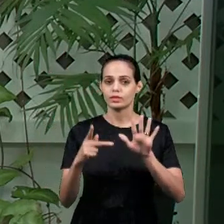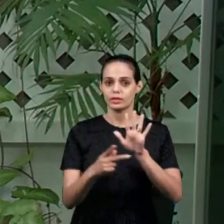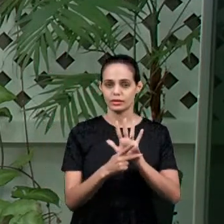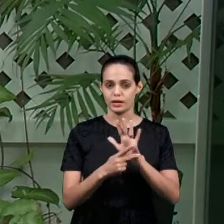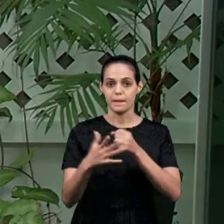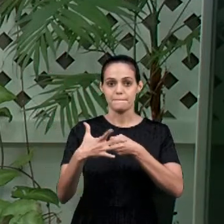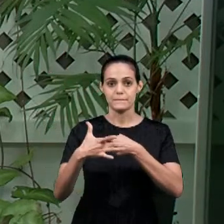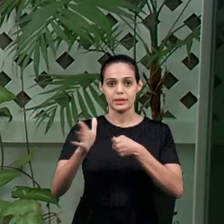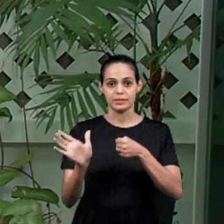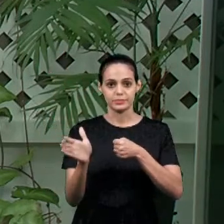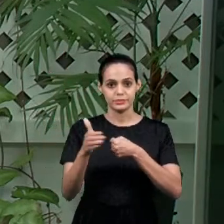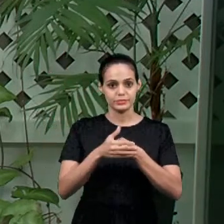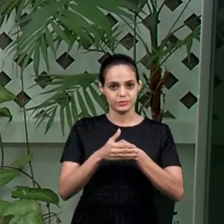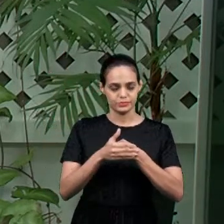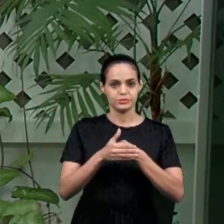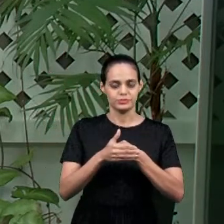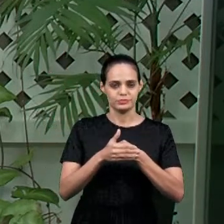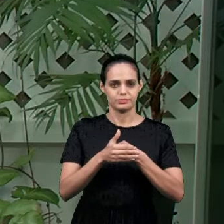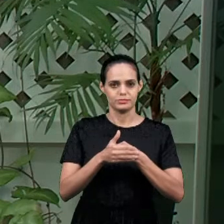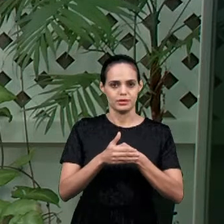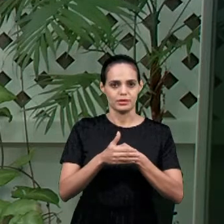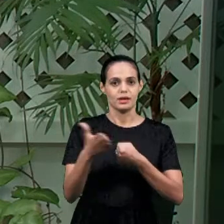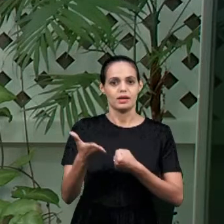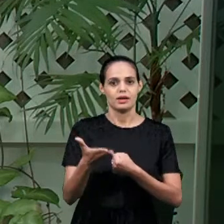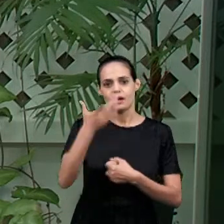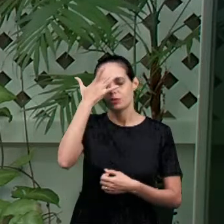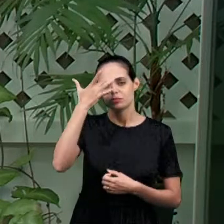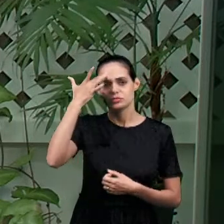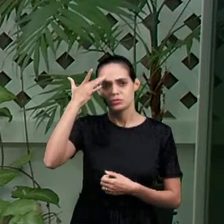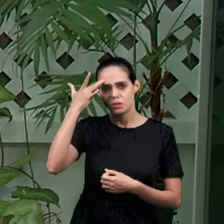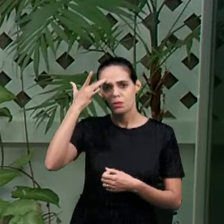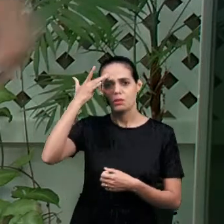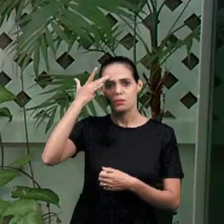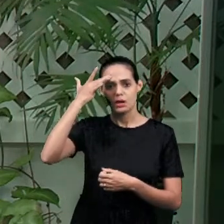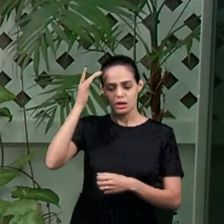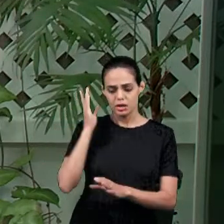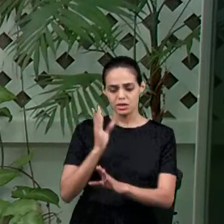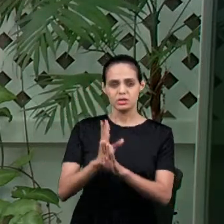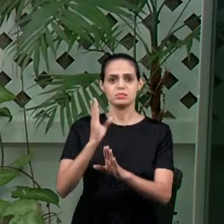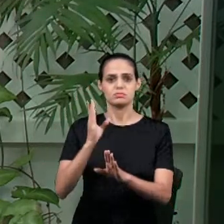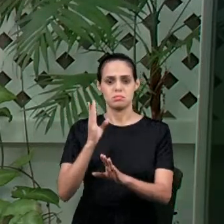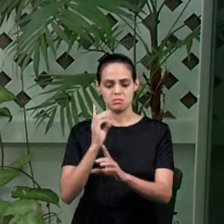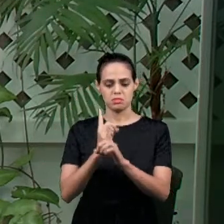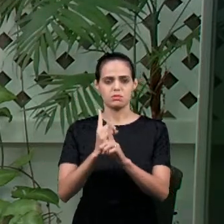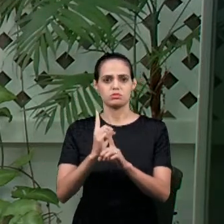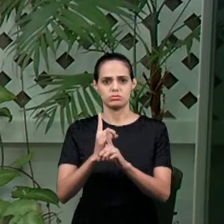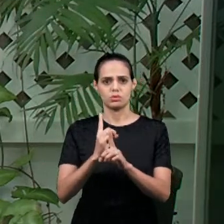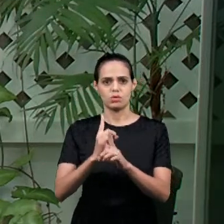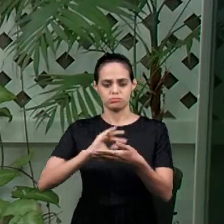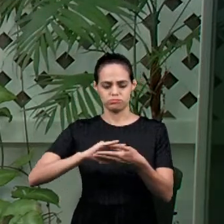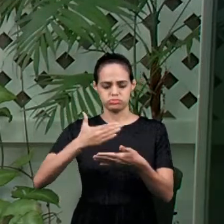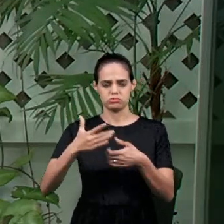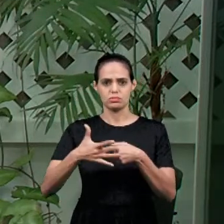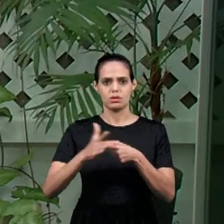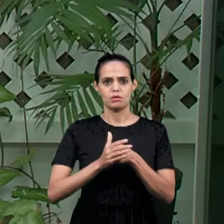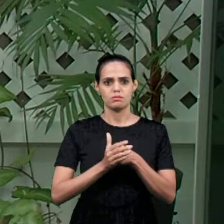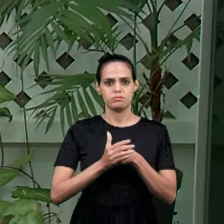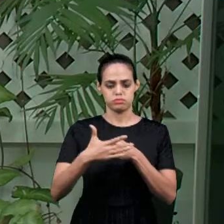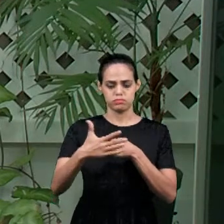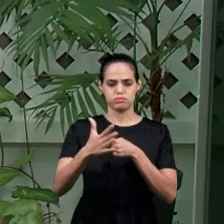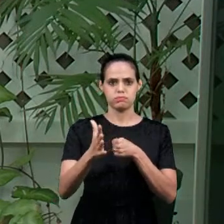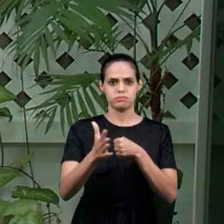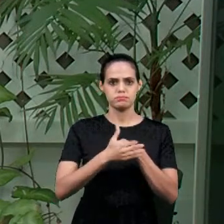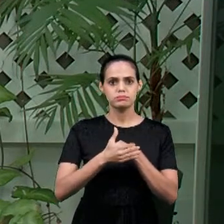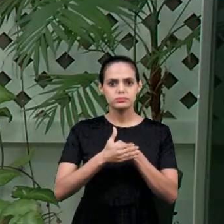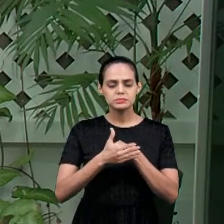é semelhante ao homem que descobriu o tesouro. Pronto, acabou. Aí isso é a letra. Mas quando você vê o tesouro para a sua